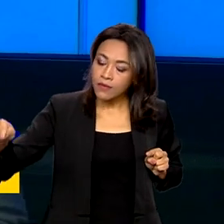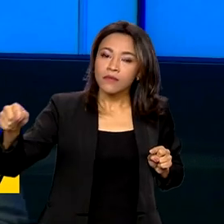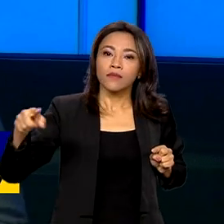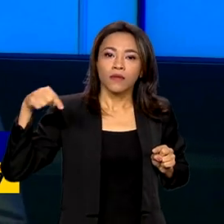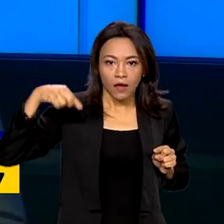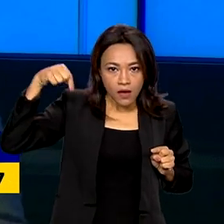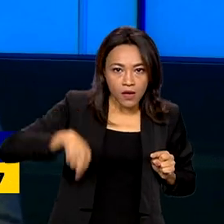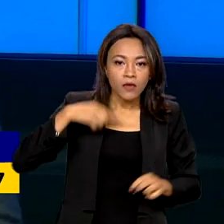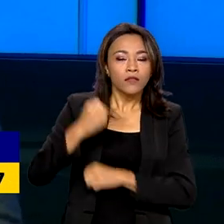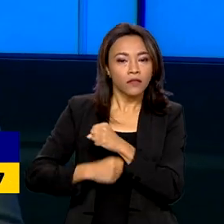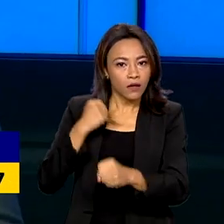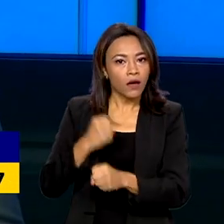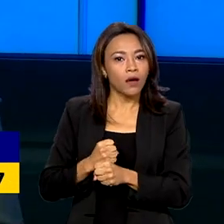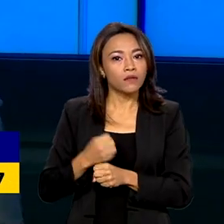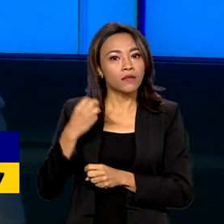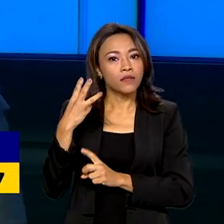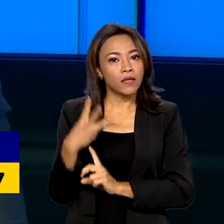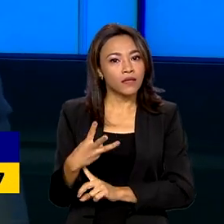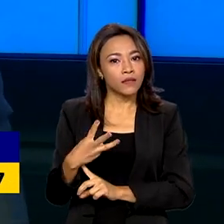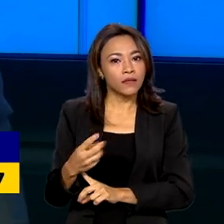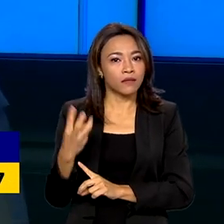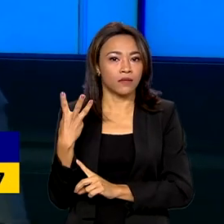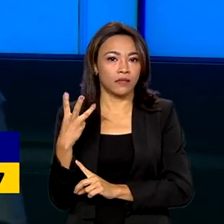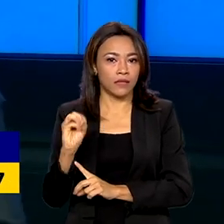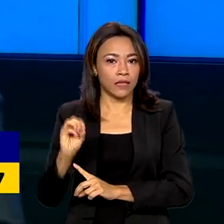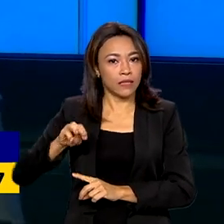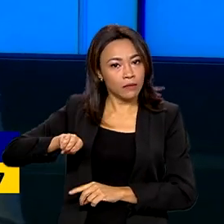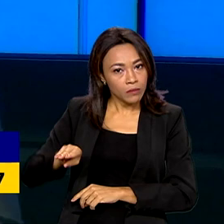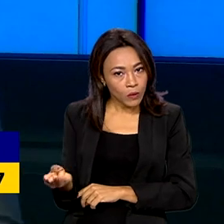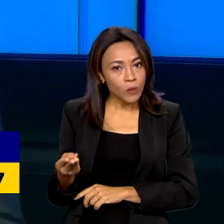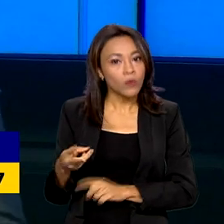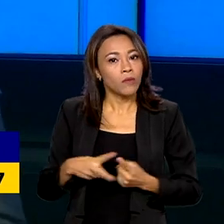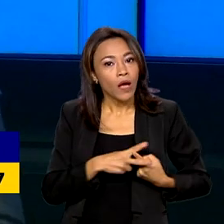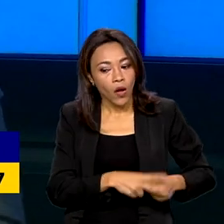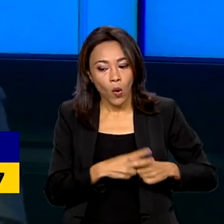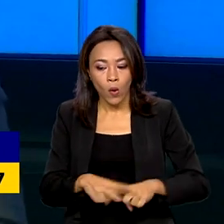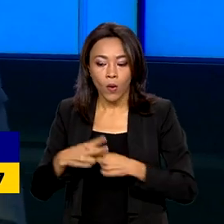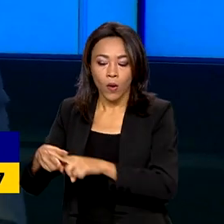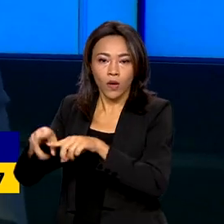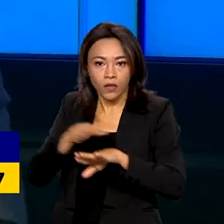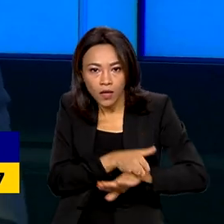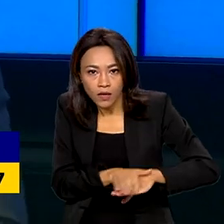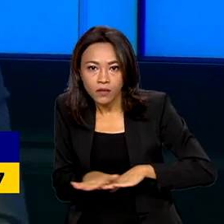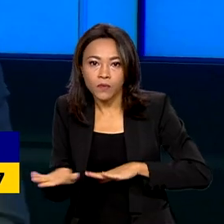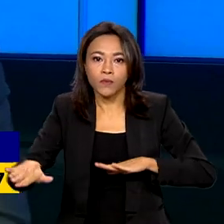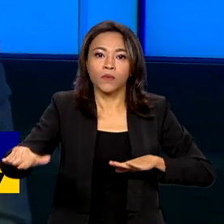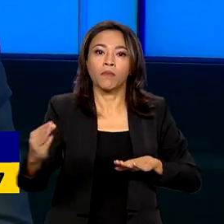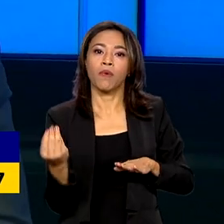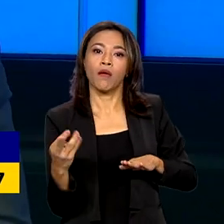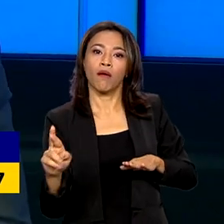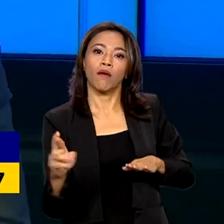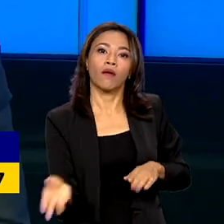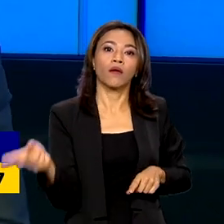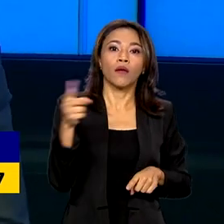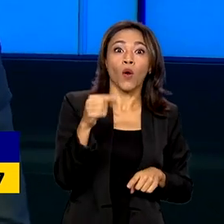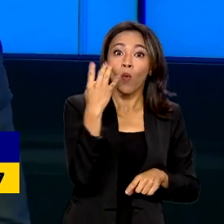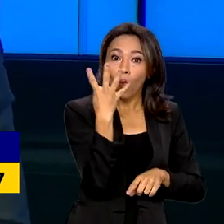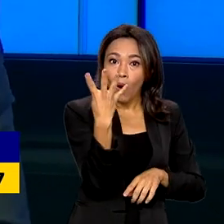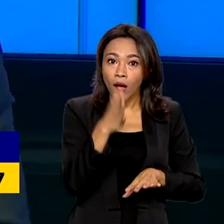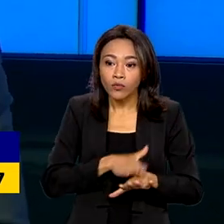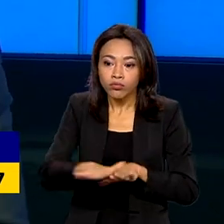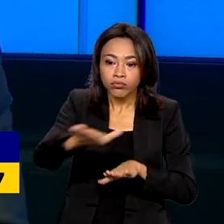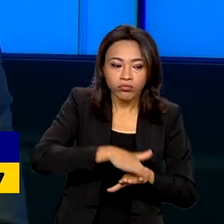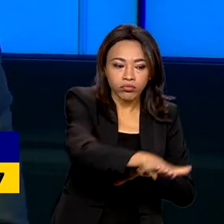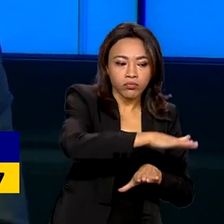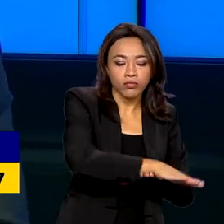ano já de 2023 330 milhões na recuperação dela nós temos 4 trechos com